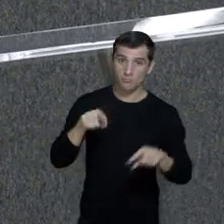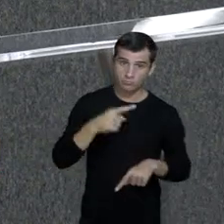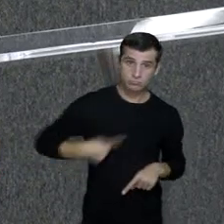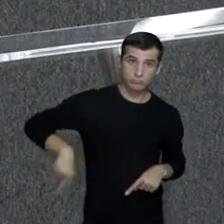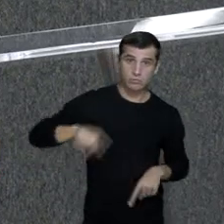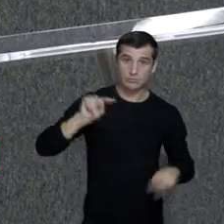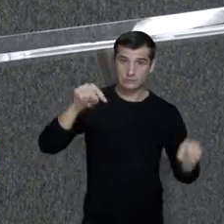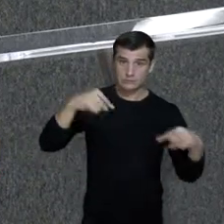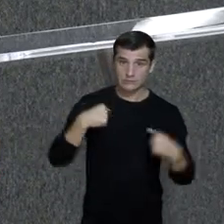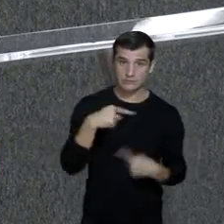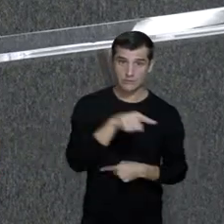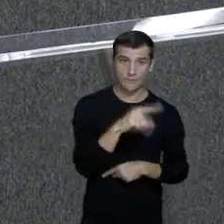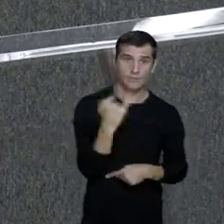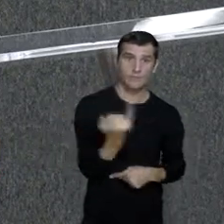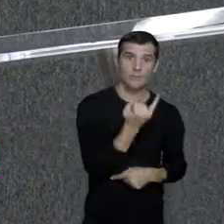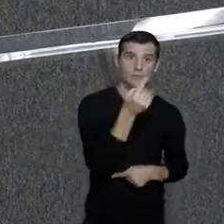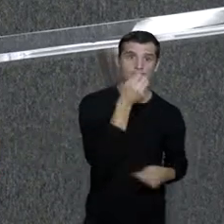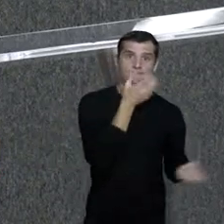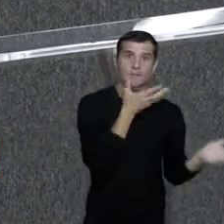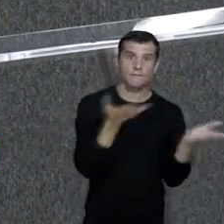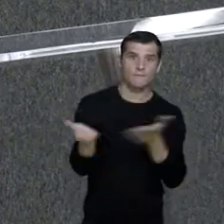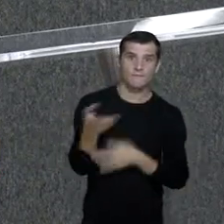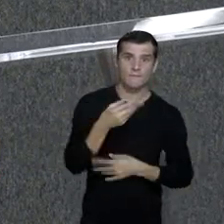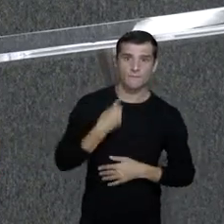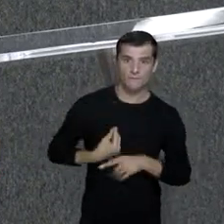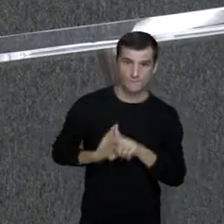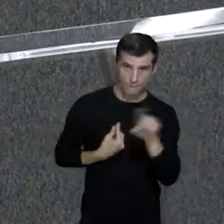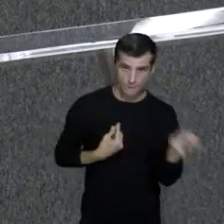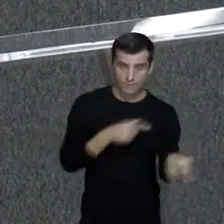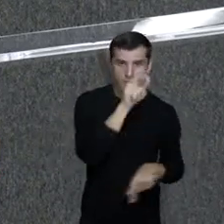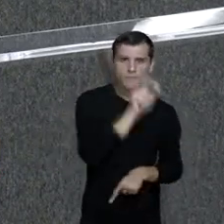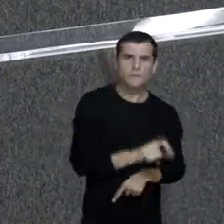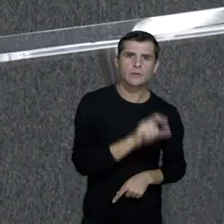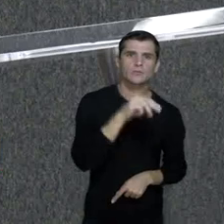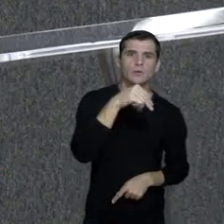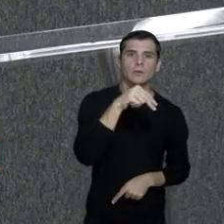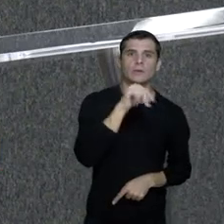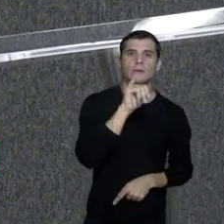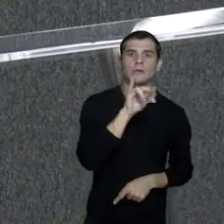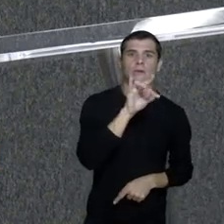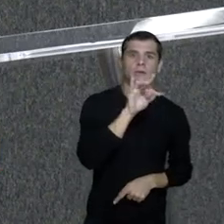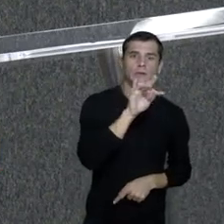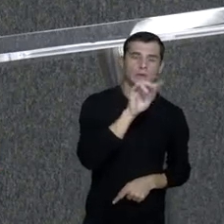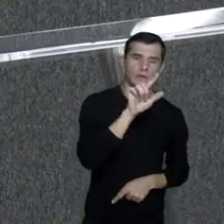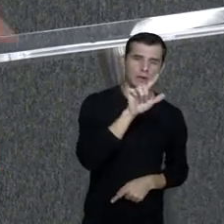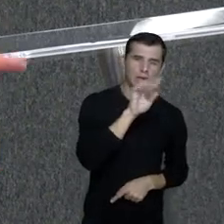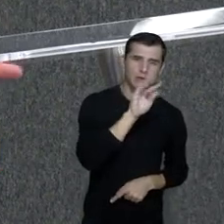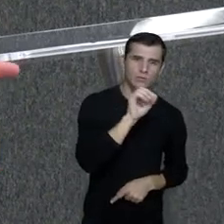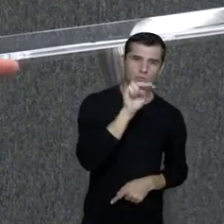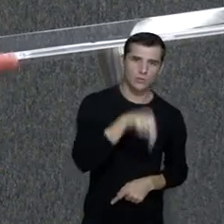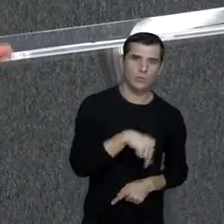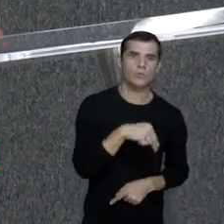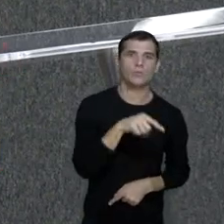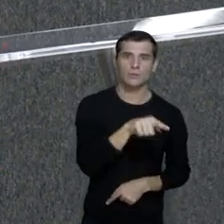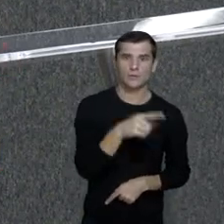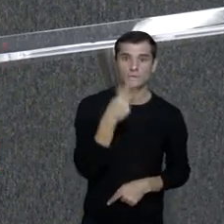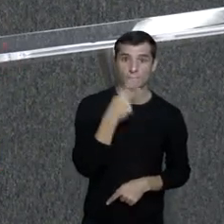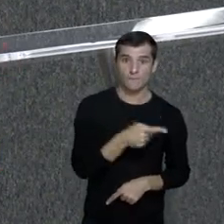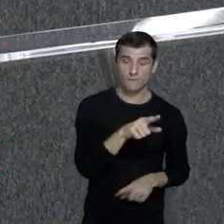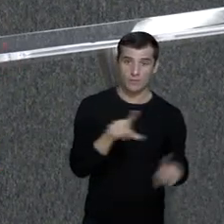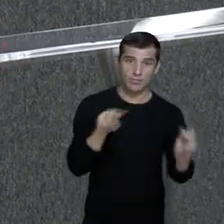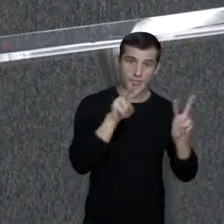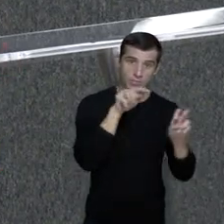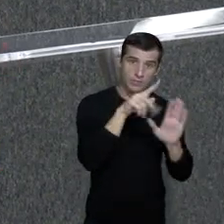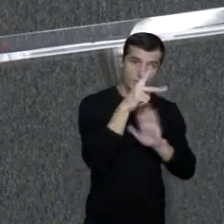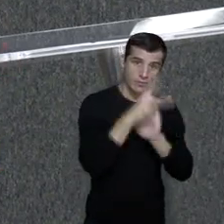observação é mais do que bem-vinda o Milton falava muito sobre isso e teve alguns Episódios assim que até no projeto um